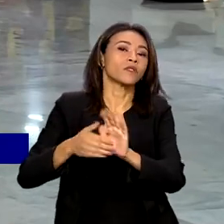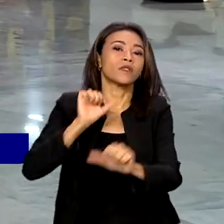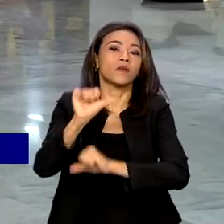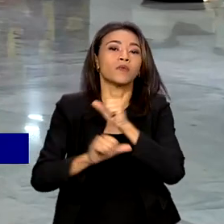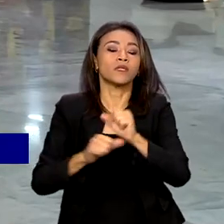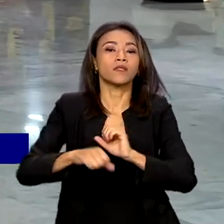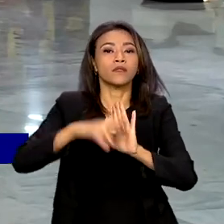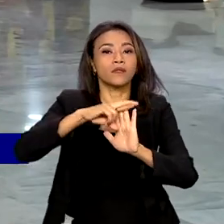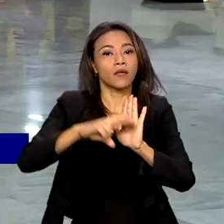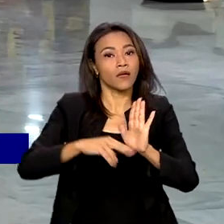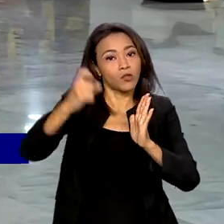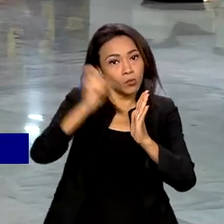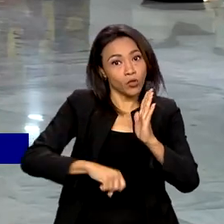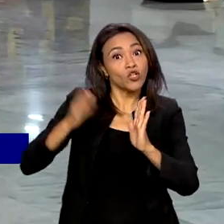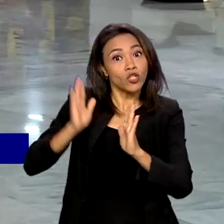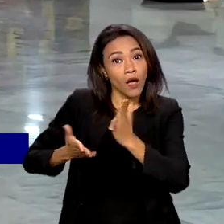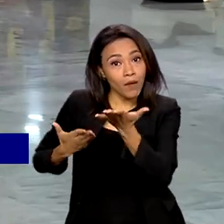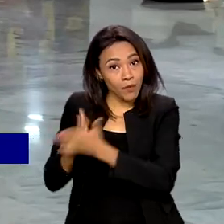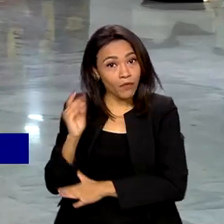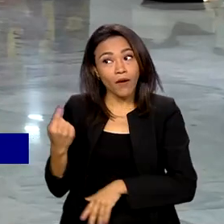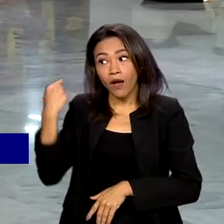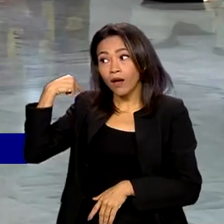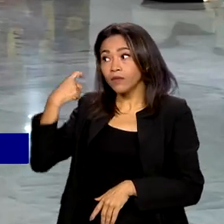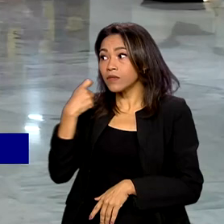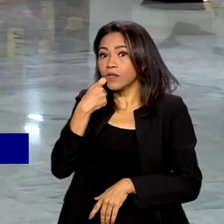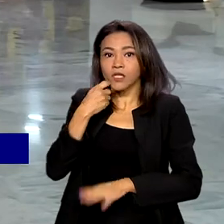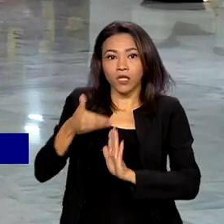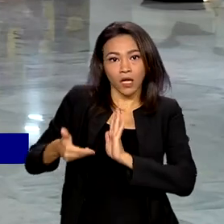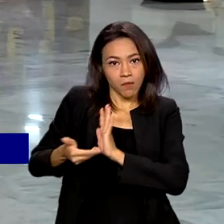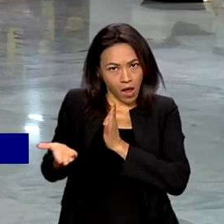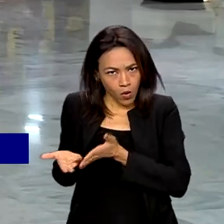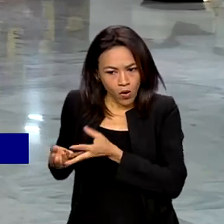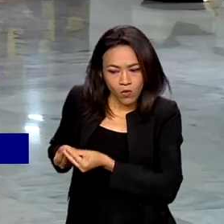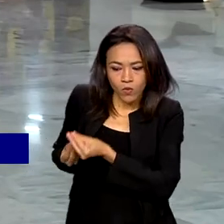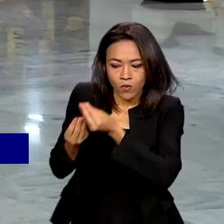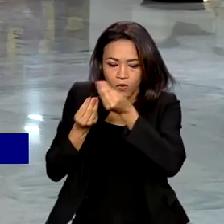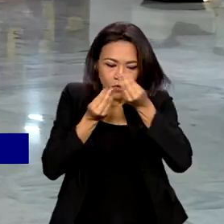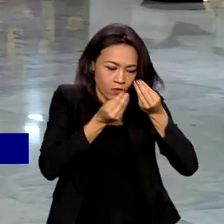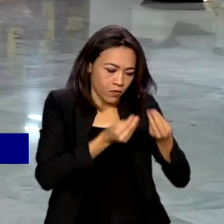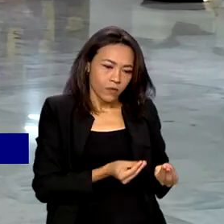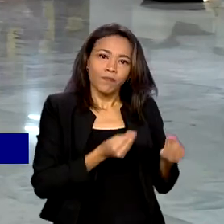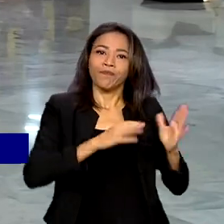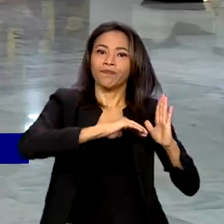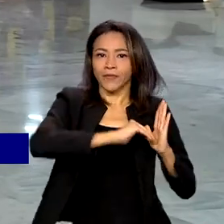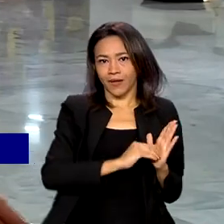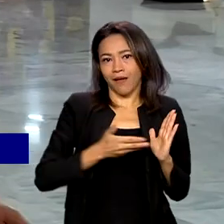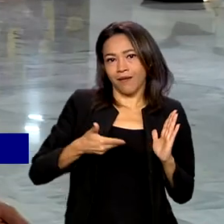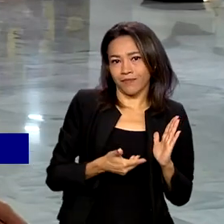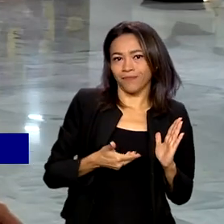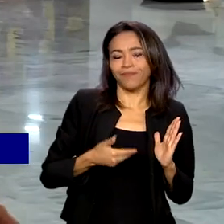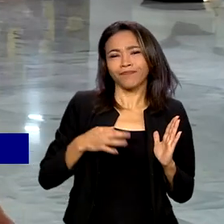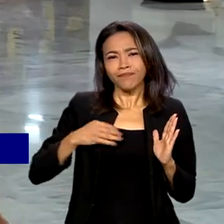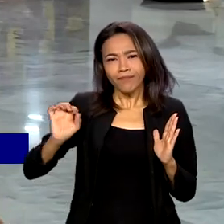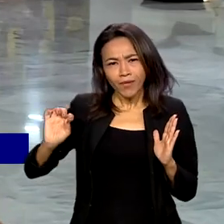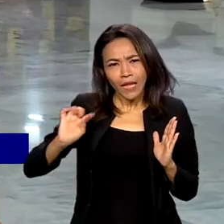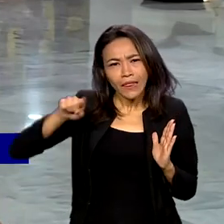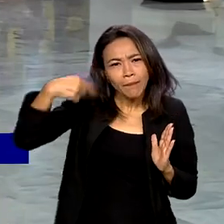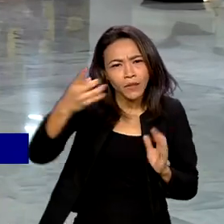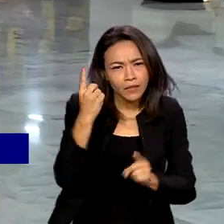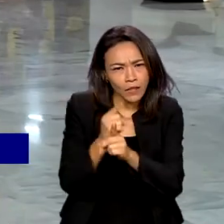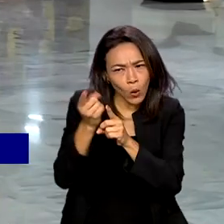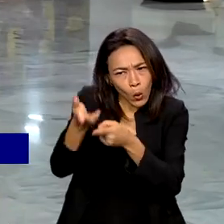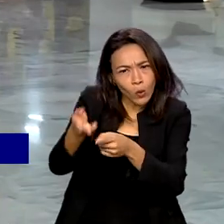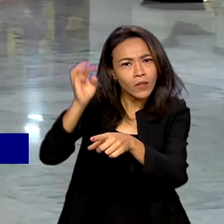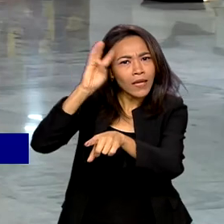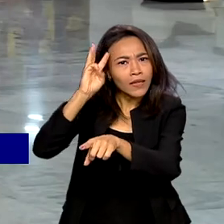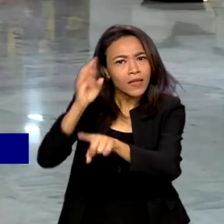foi aprovado na Câmara na última sexta-feira e agora segue para o Senado. Após o encontro desta terça-feira,